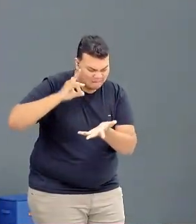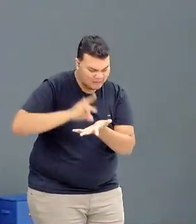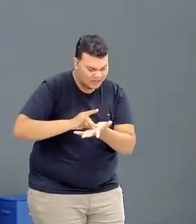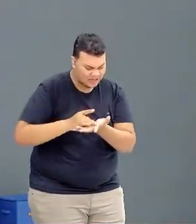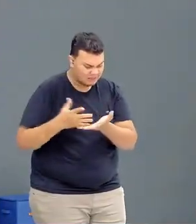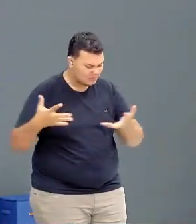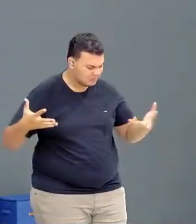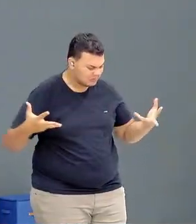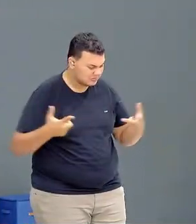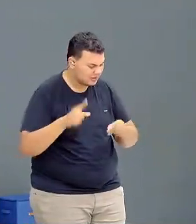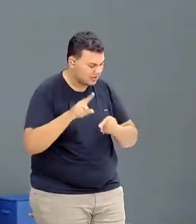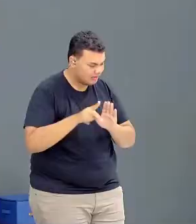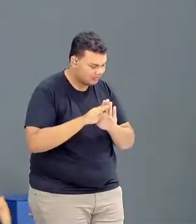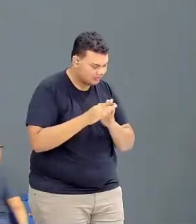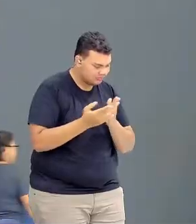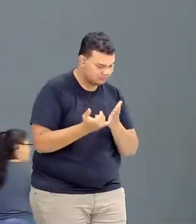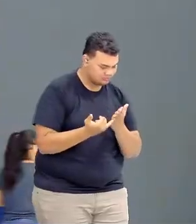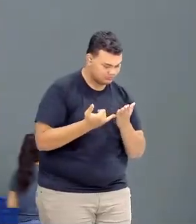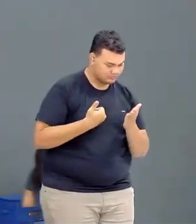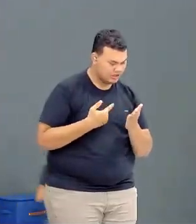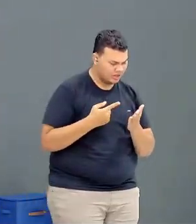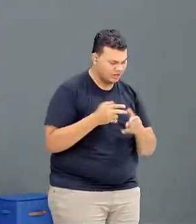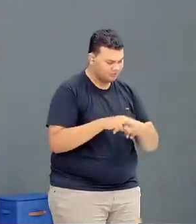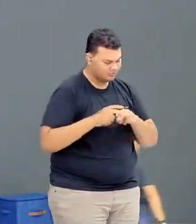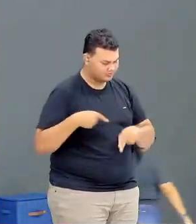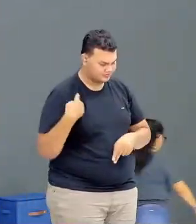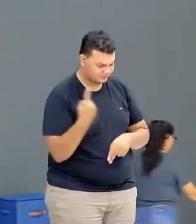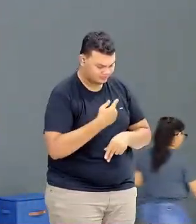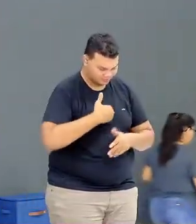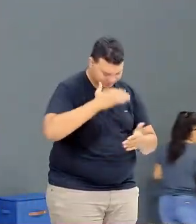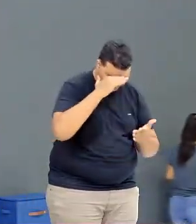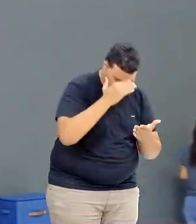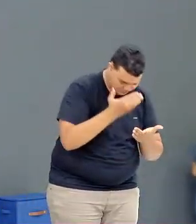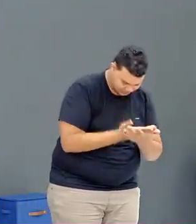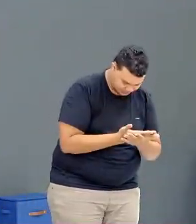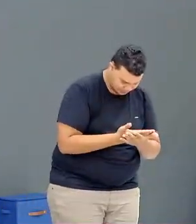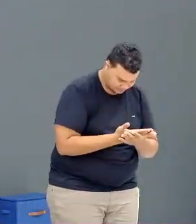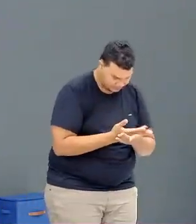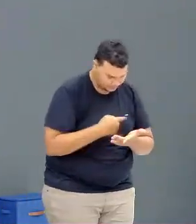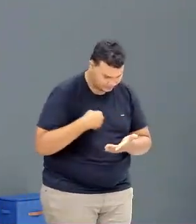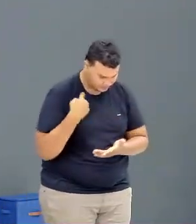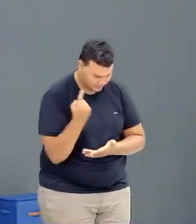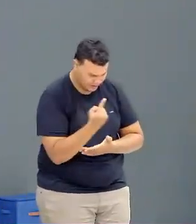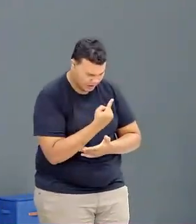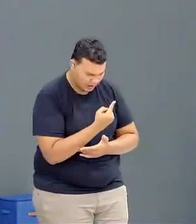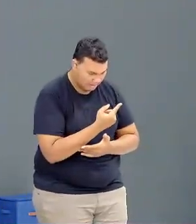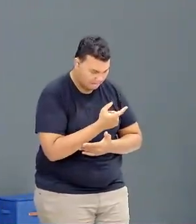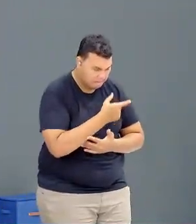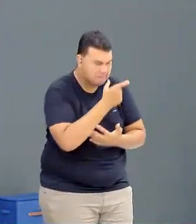absoluta da Tua palavra. É nisso que nós vamos acreditar. Não nas palavras malditas que foram